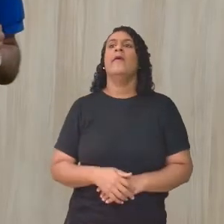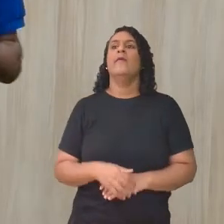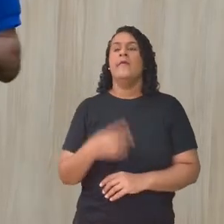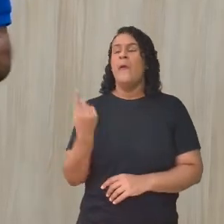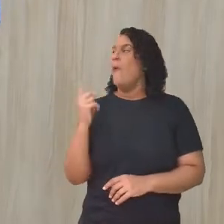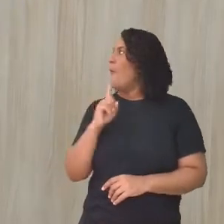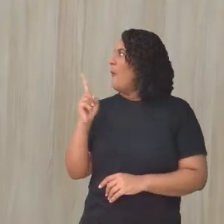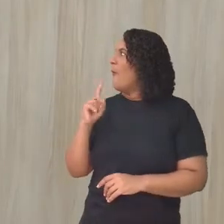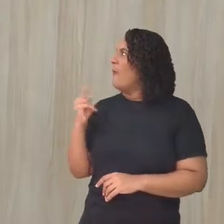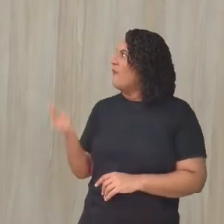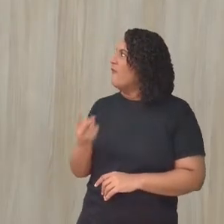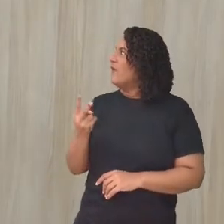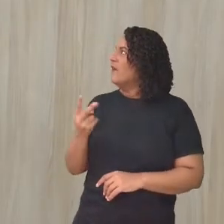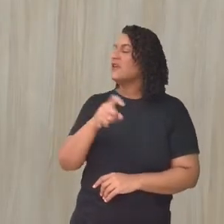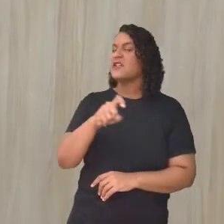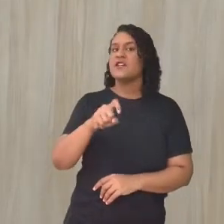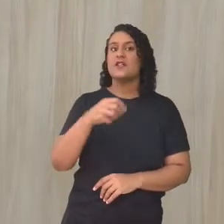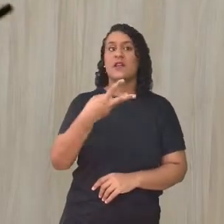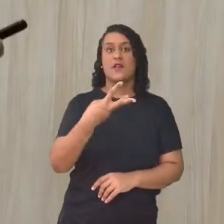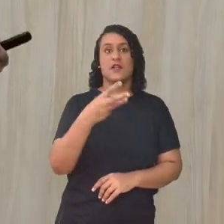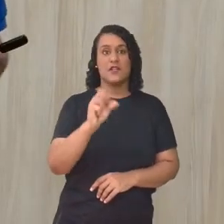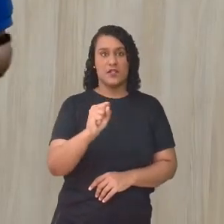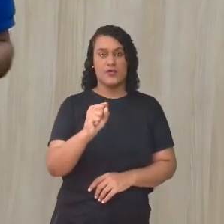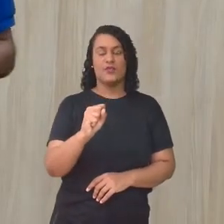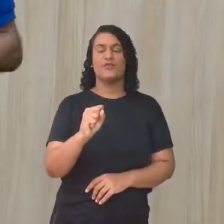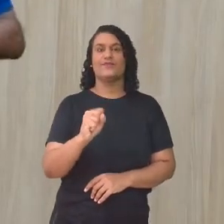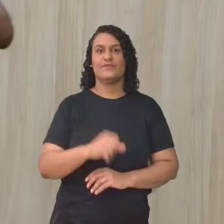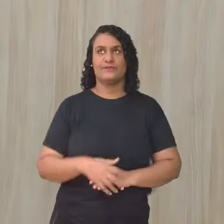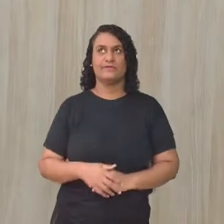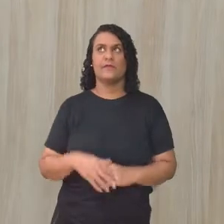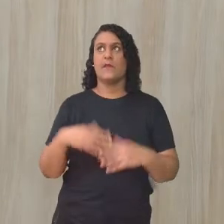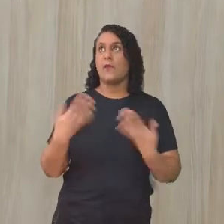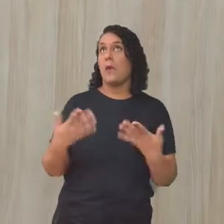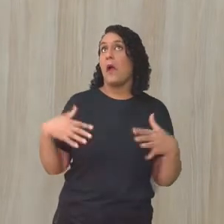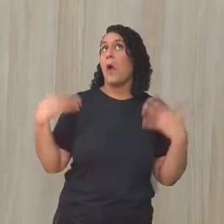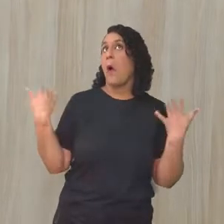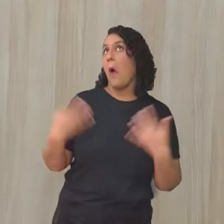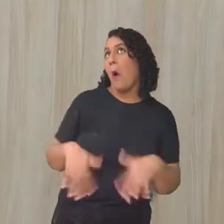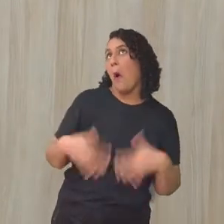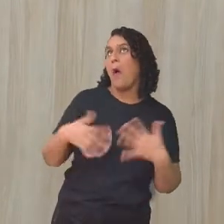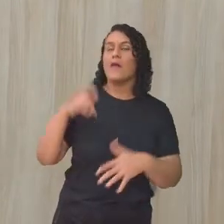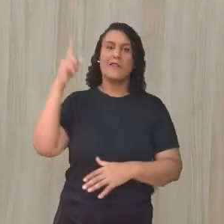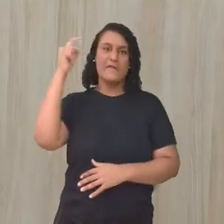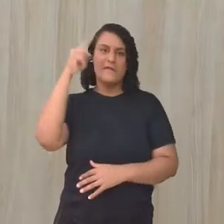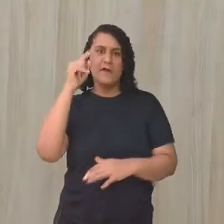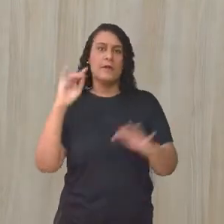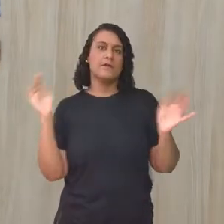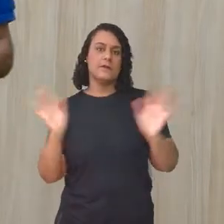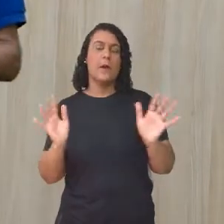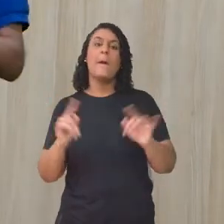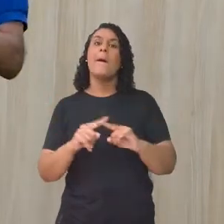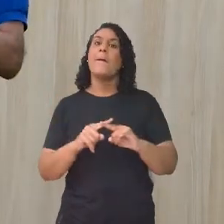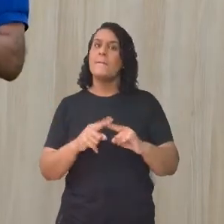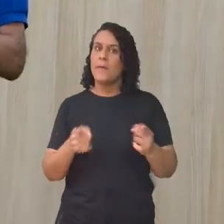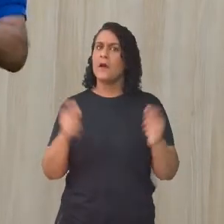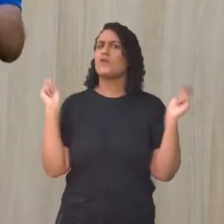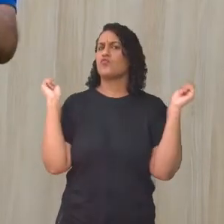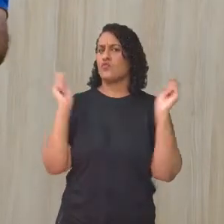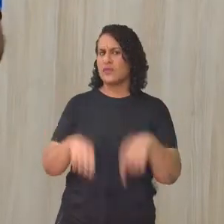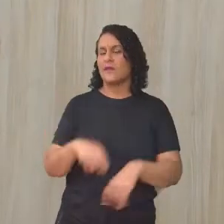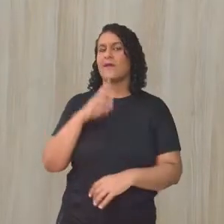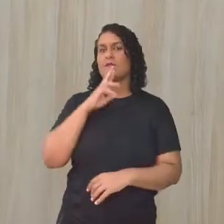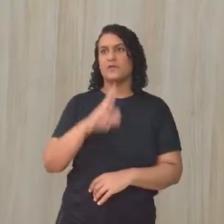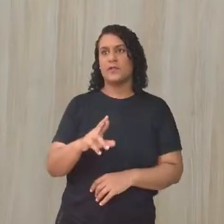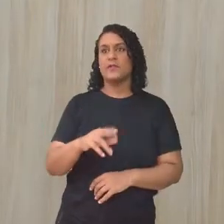é 38. Então, veja, não é que difícil o Ricardinho desenvolver, mas dá para poder fazer. Tem